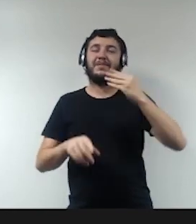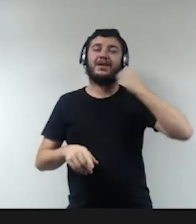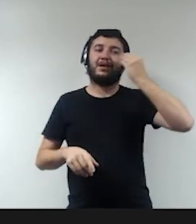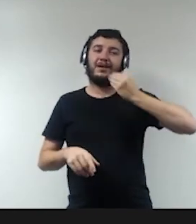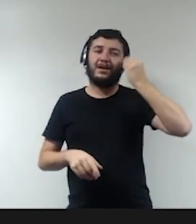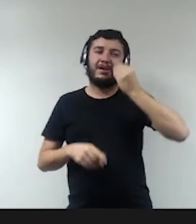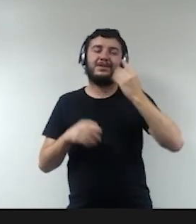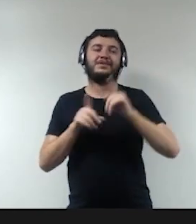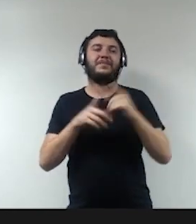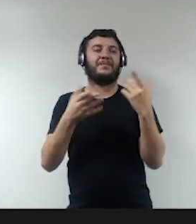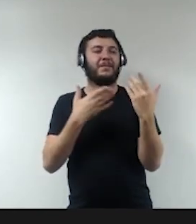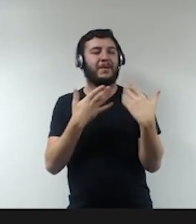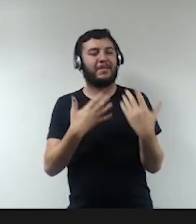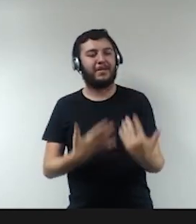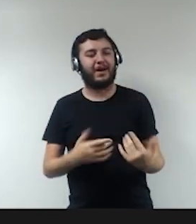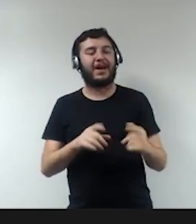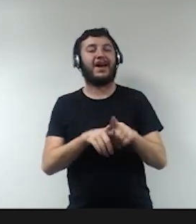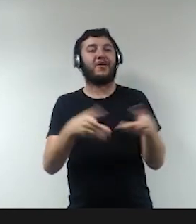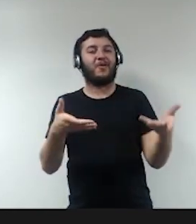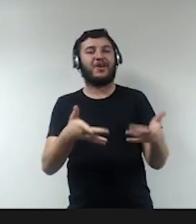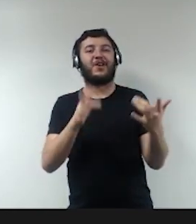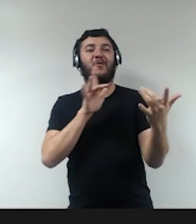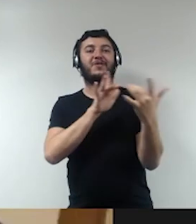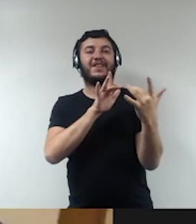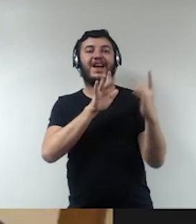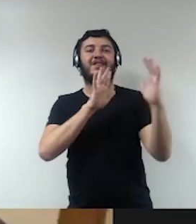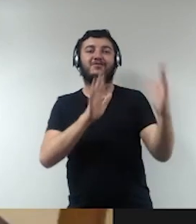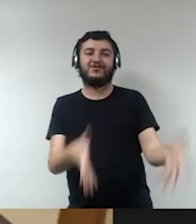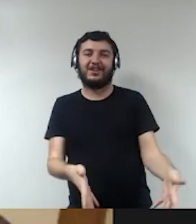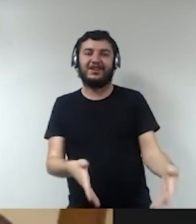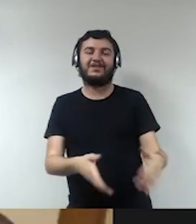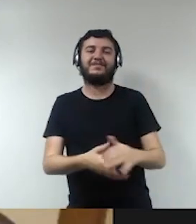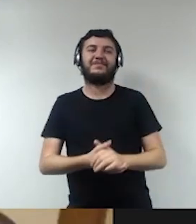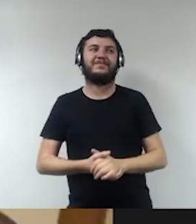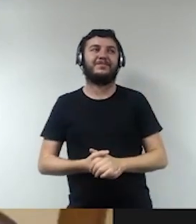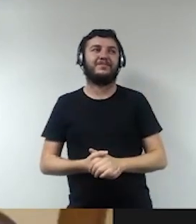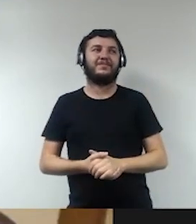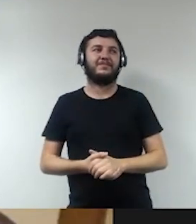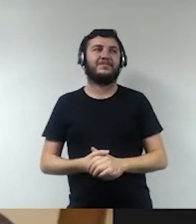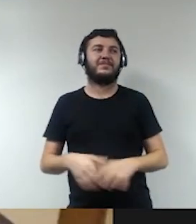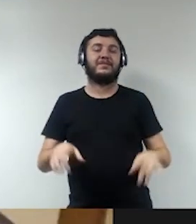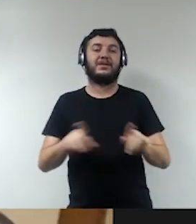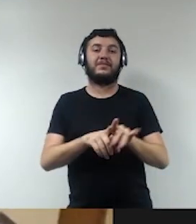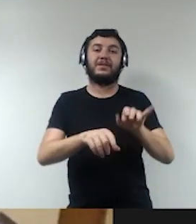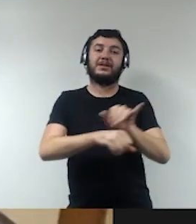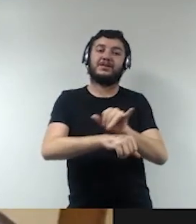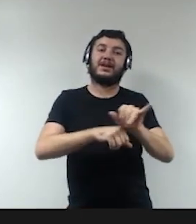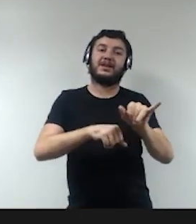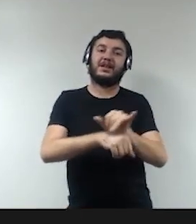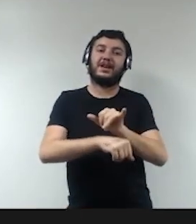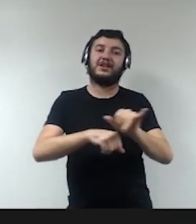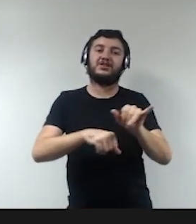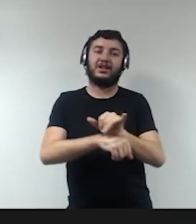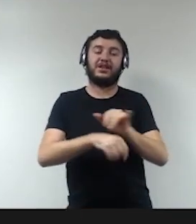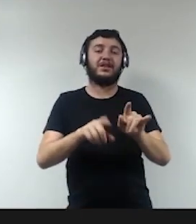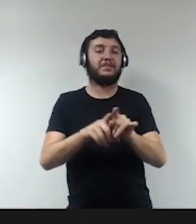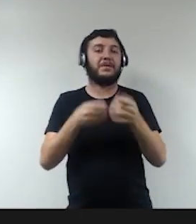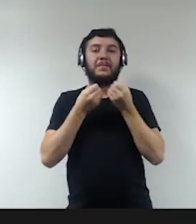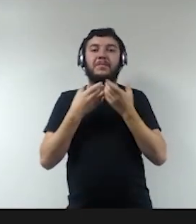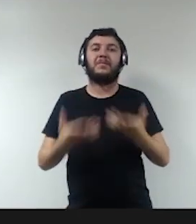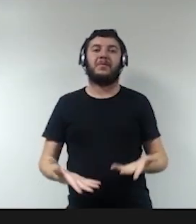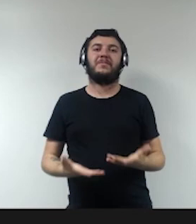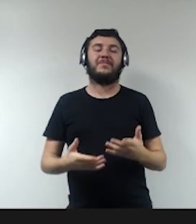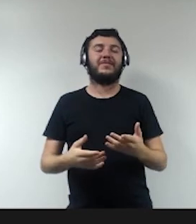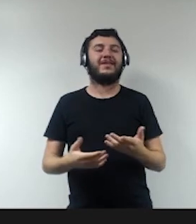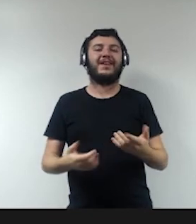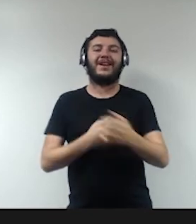trocar comigo. É bom agora já ter o seu contato, né? É isso. Quero saber toda a estratégia da Oi, eu acho que é sempre bom. E é